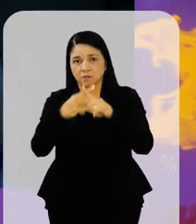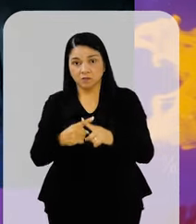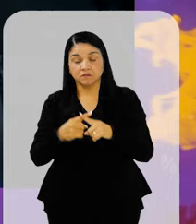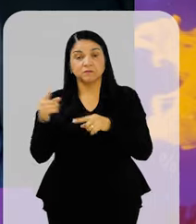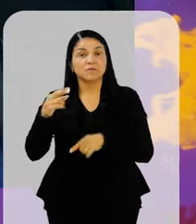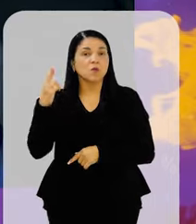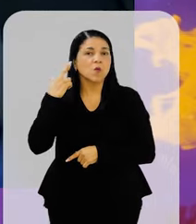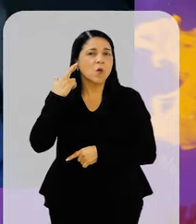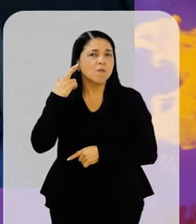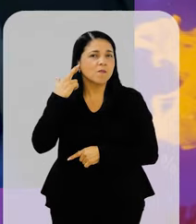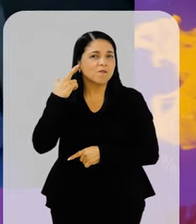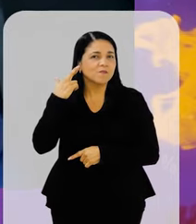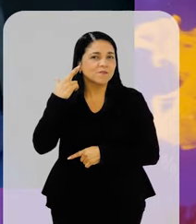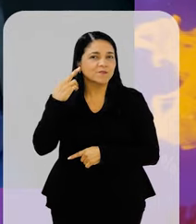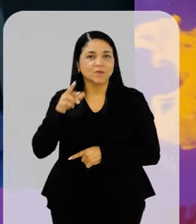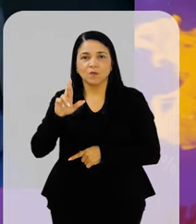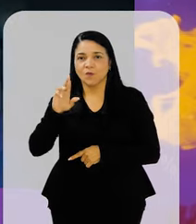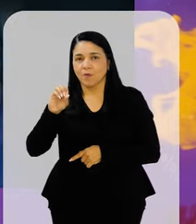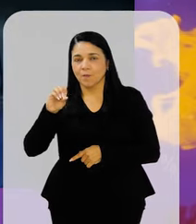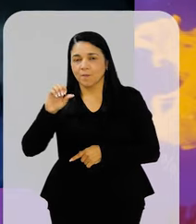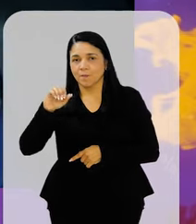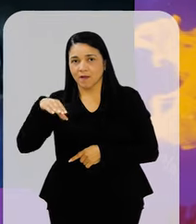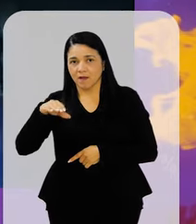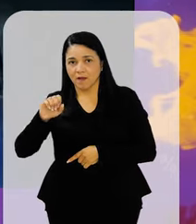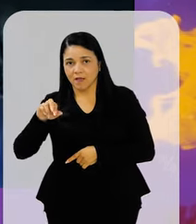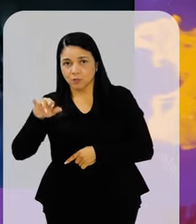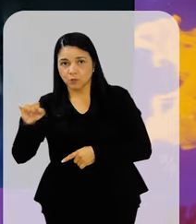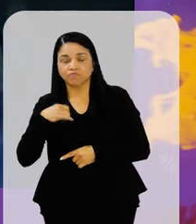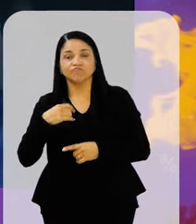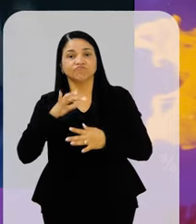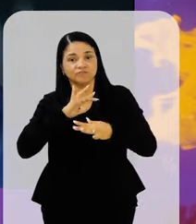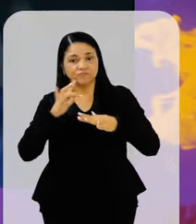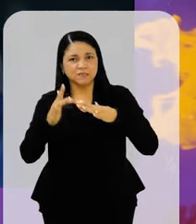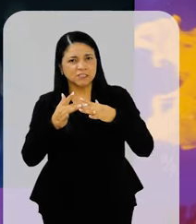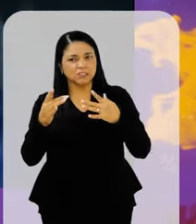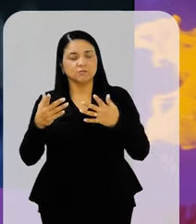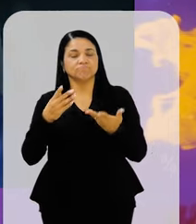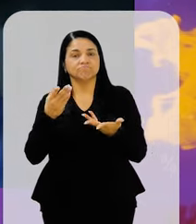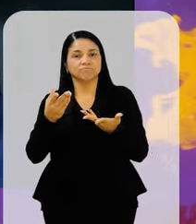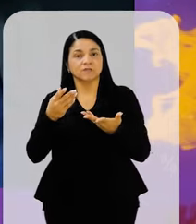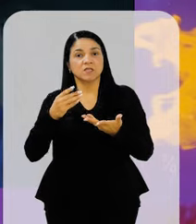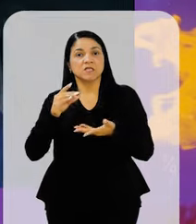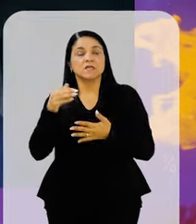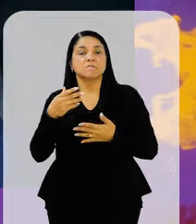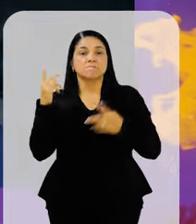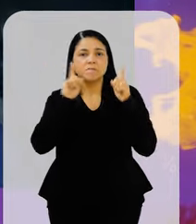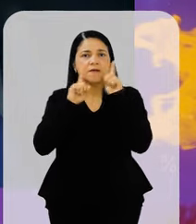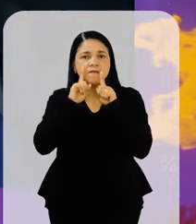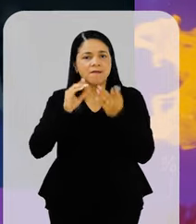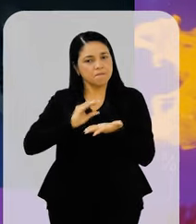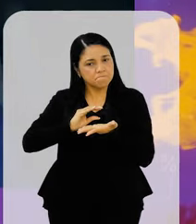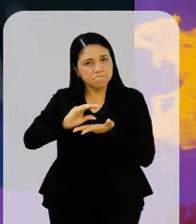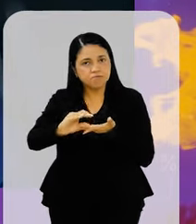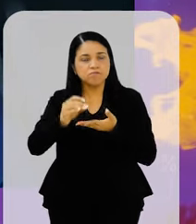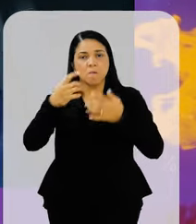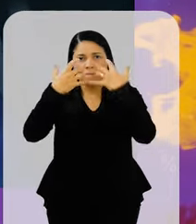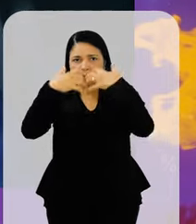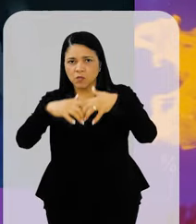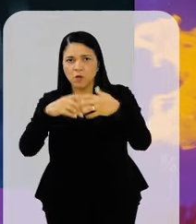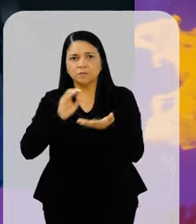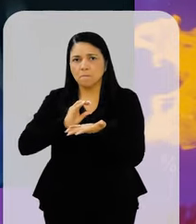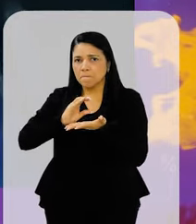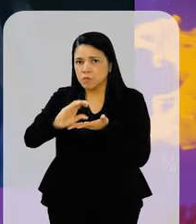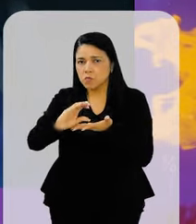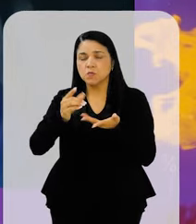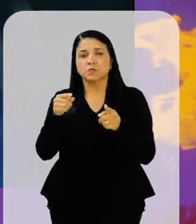atraindo muita mídia para a competição. Né, o Maricá investiu um bom dinheiro, o Petrópolis também, de repente os resultados ainda não